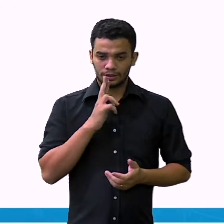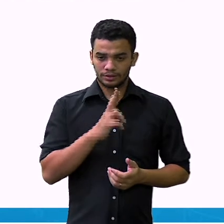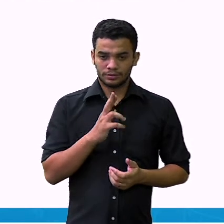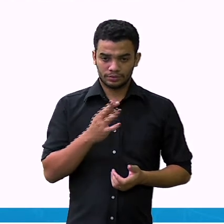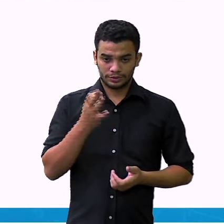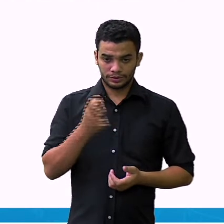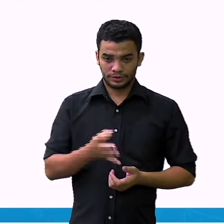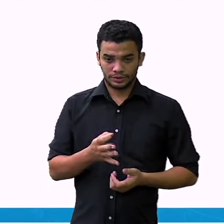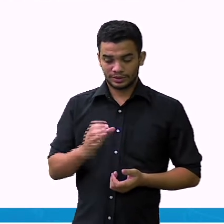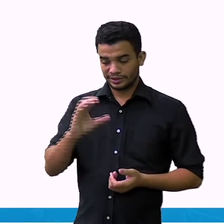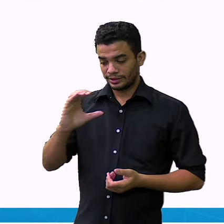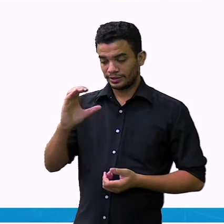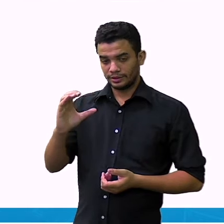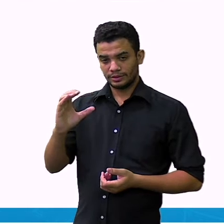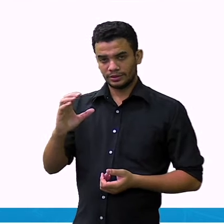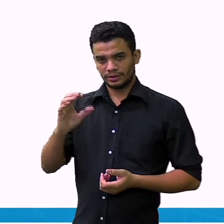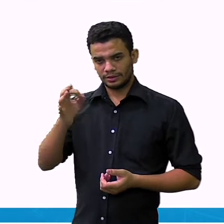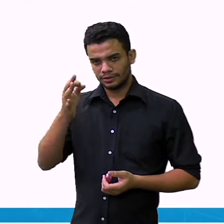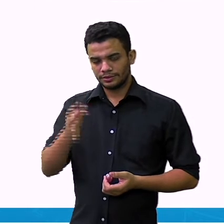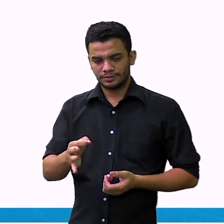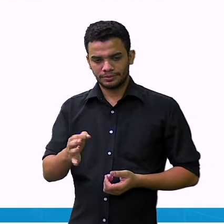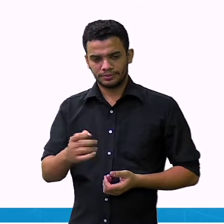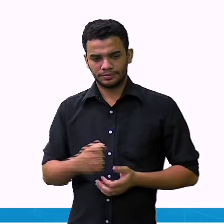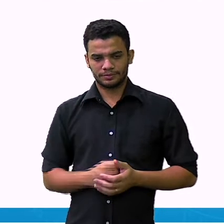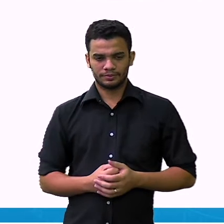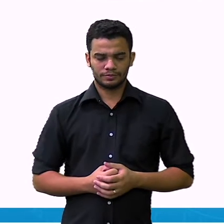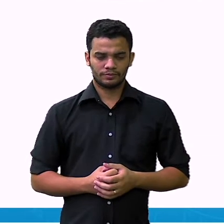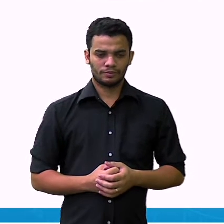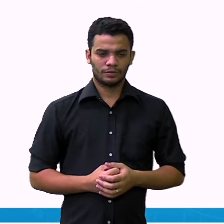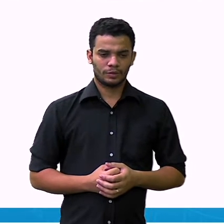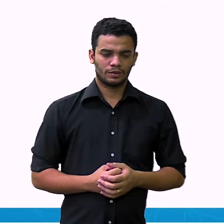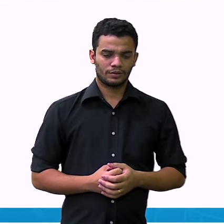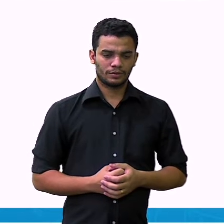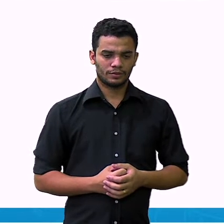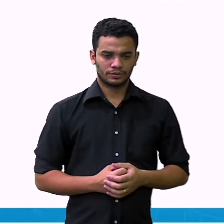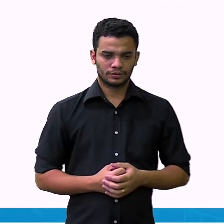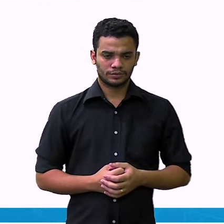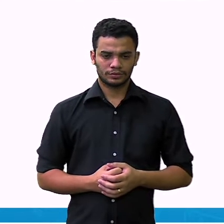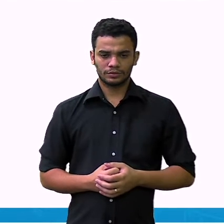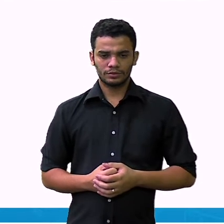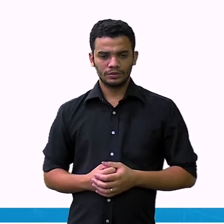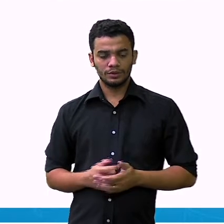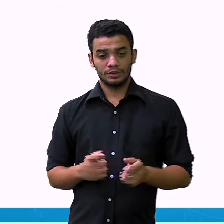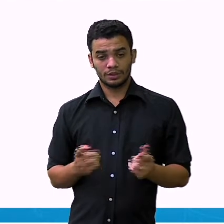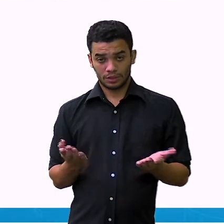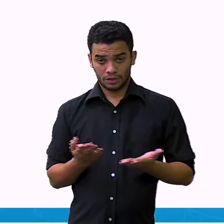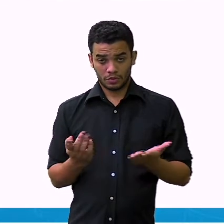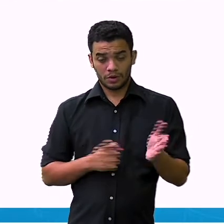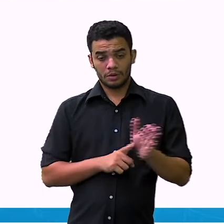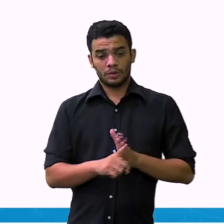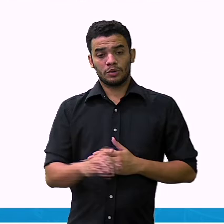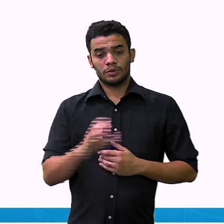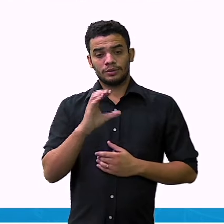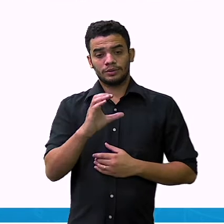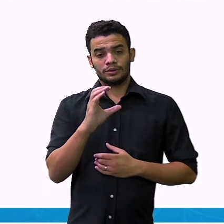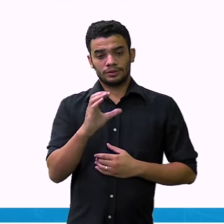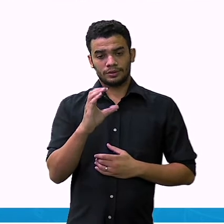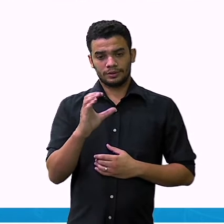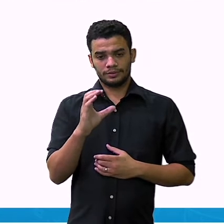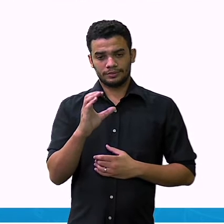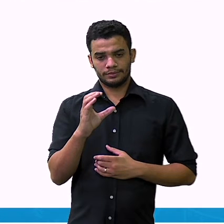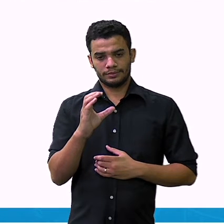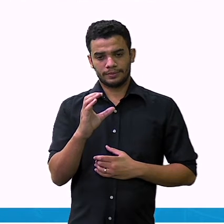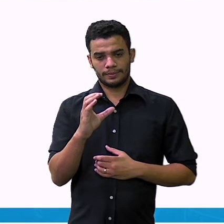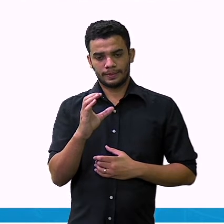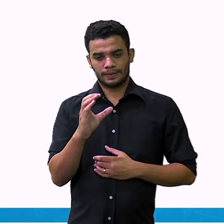a alternativa C será a nossa resposta. E letra C, qual a